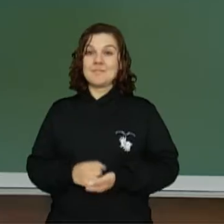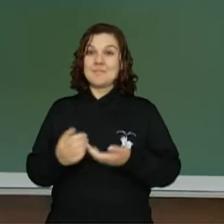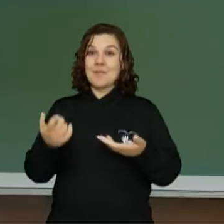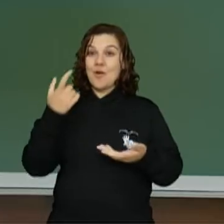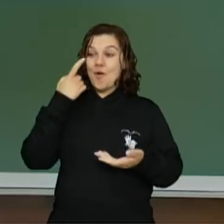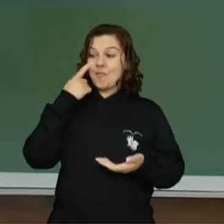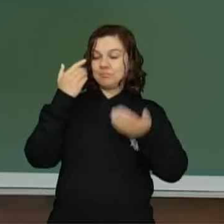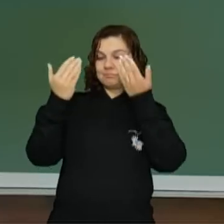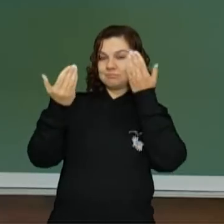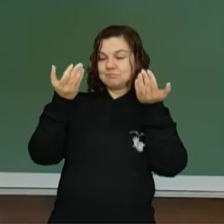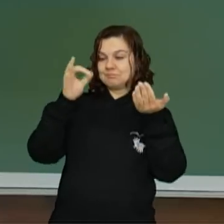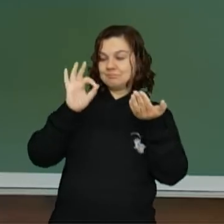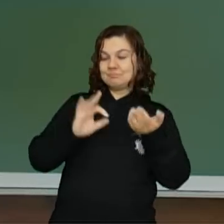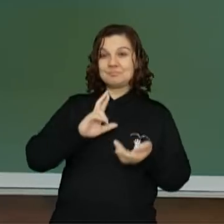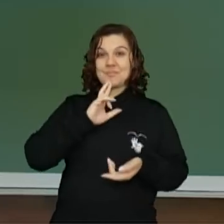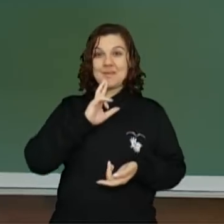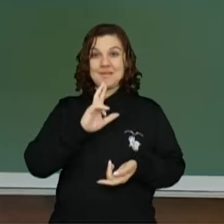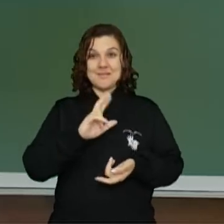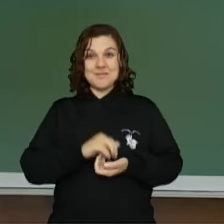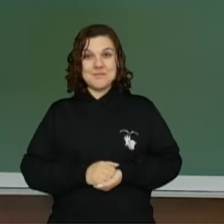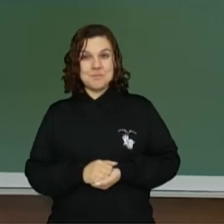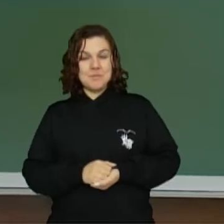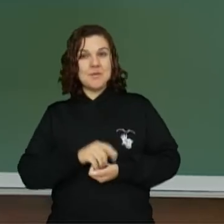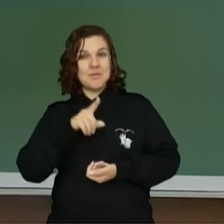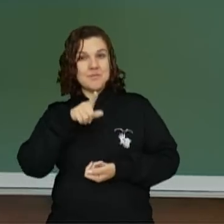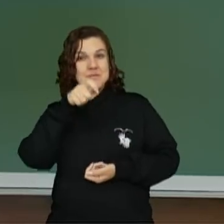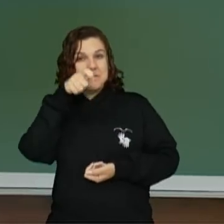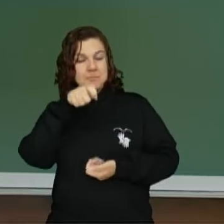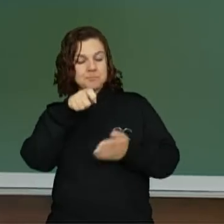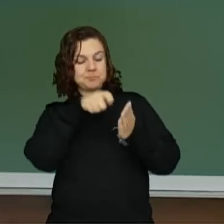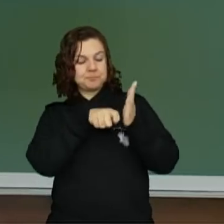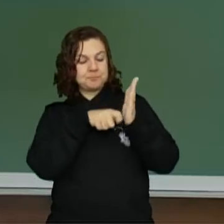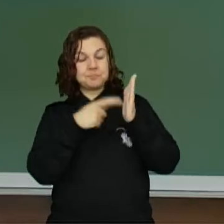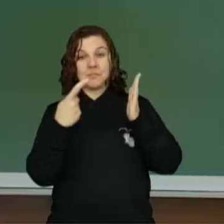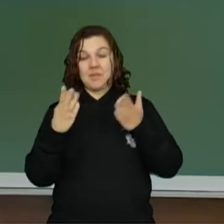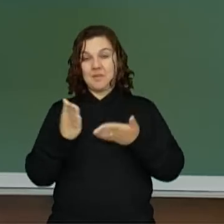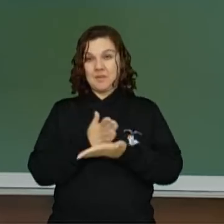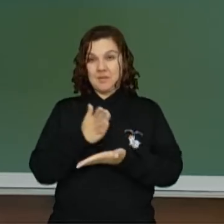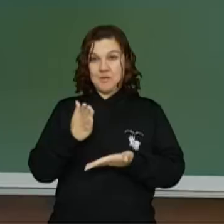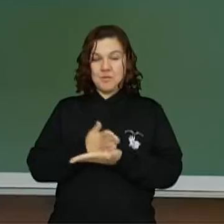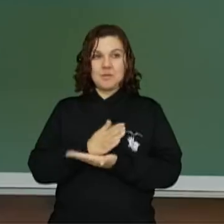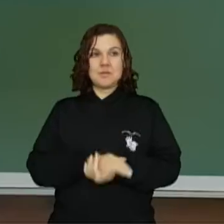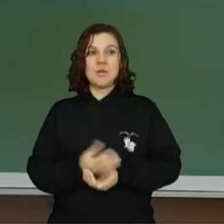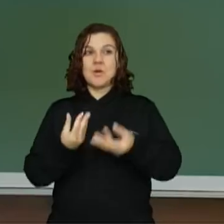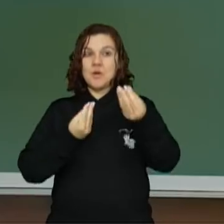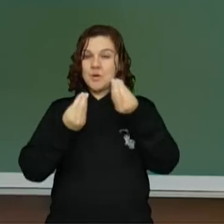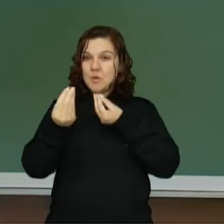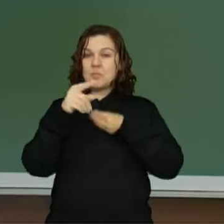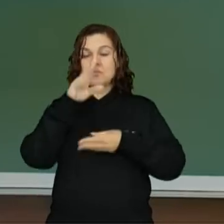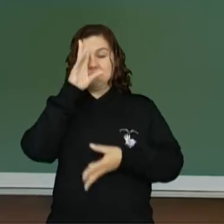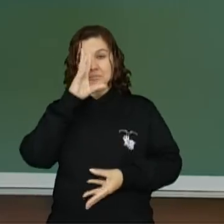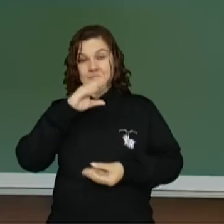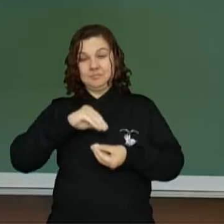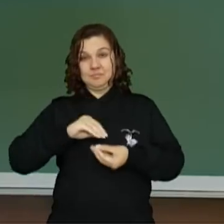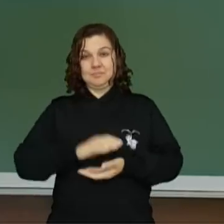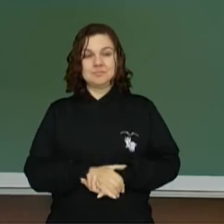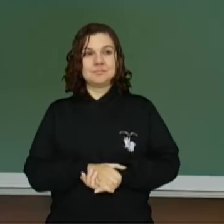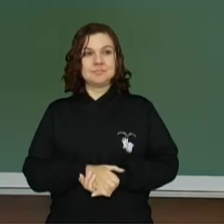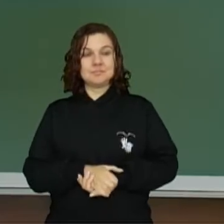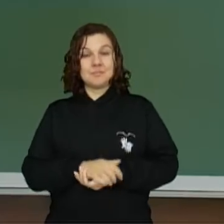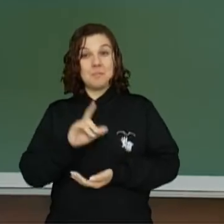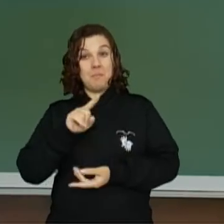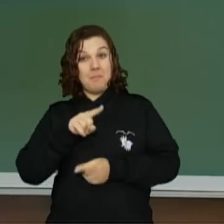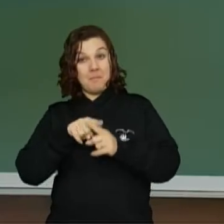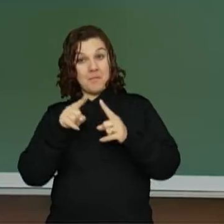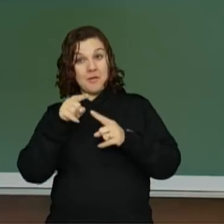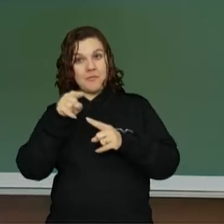Vamos conferir a sua resposta. Você deve ter anotado no seu caderno aí como que você entendeu, mas